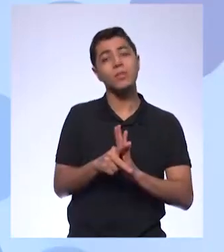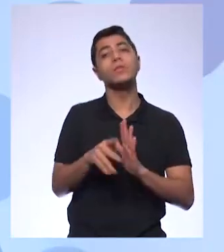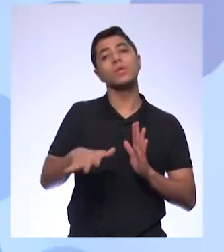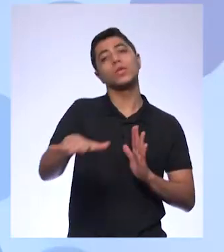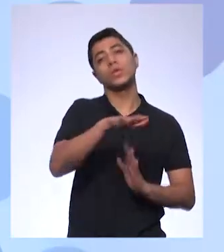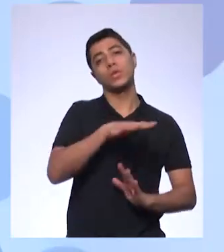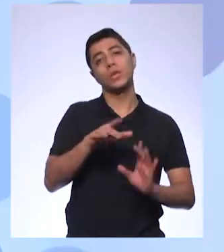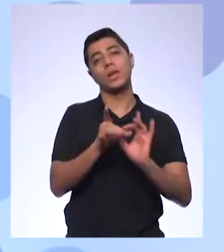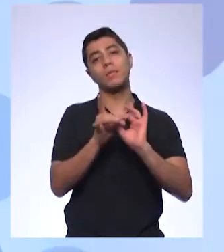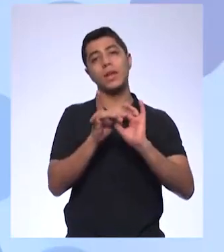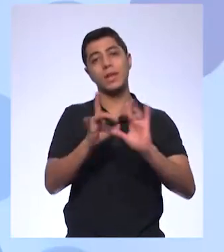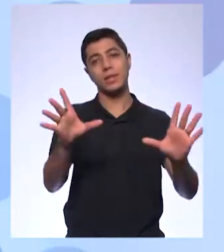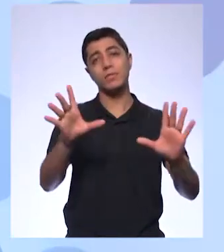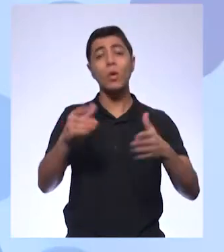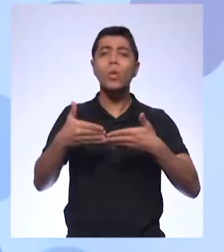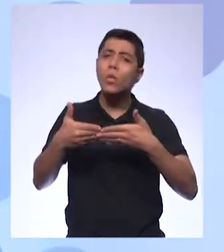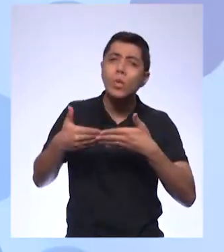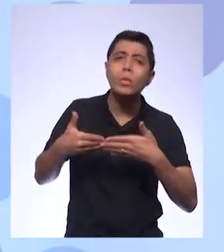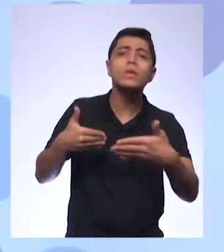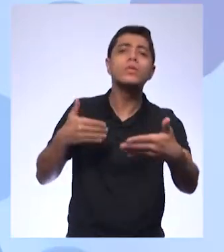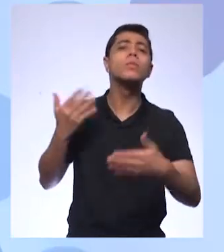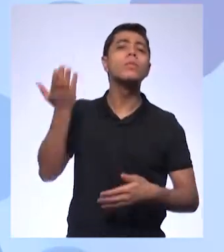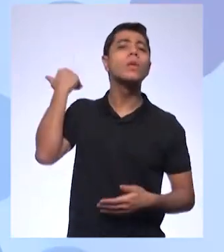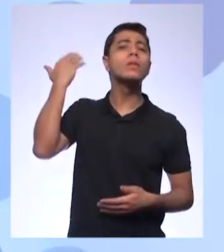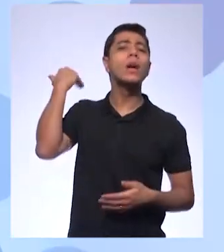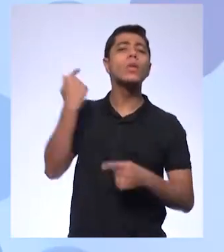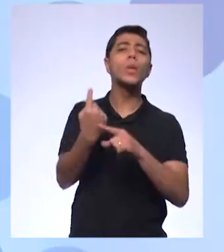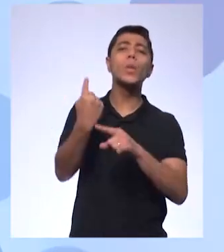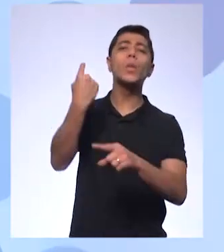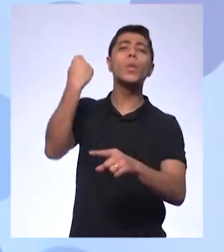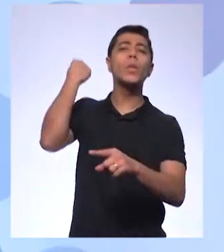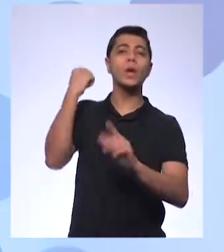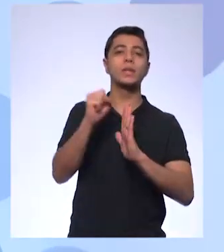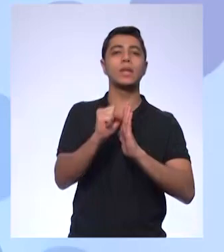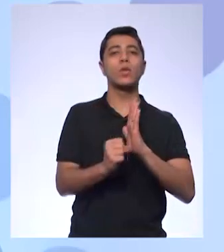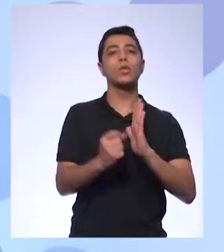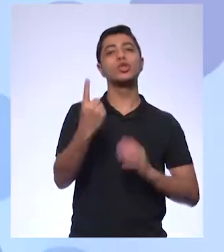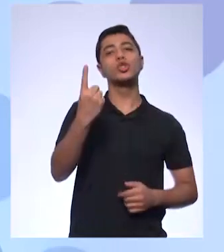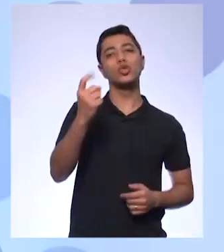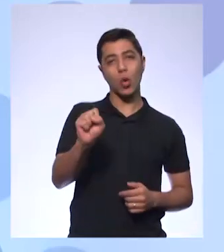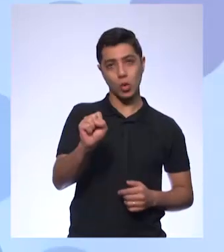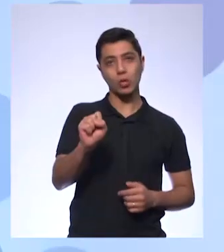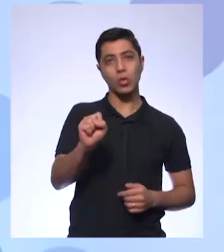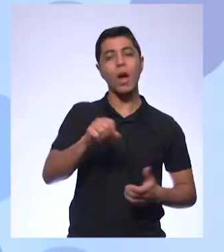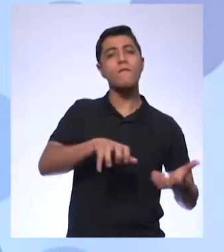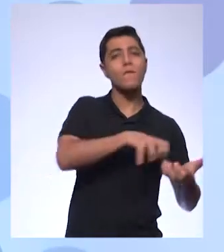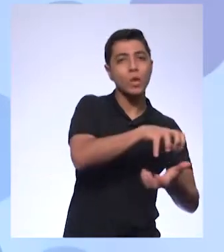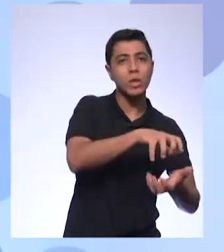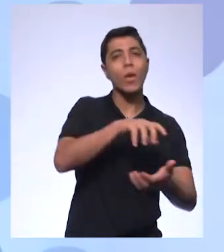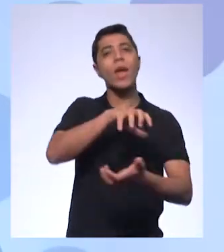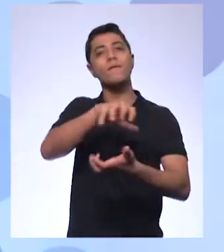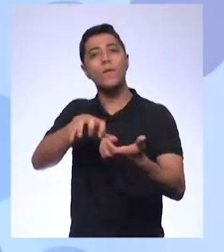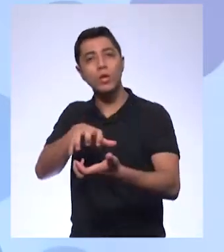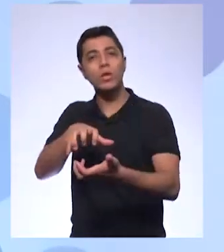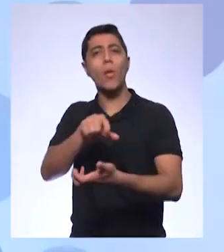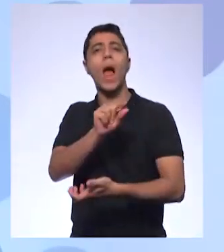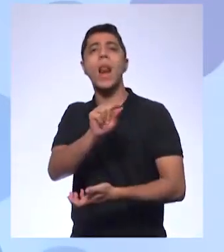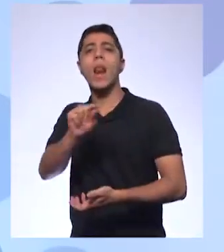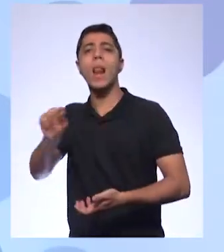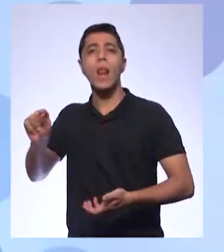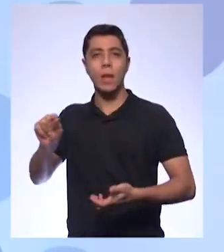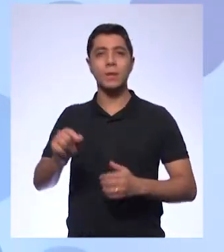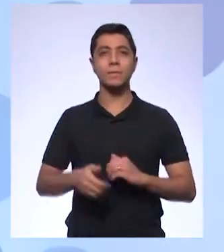né, começou a se consolidar naquele século XVIII, ali com as revoluções. Antes da gente começar a nossa